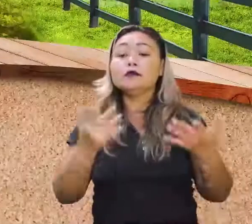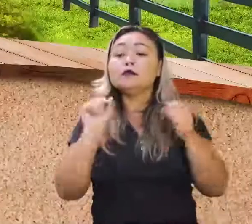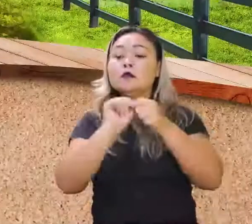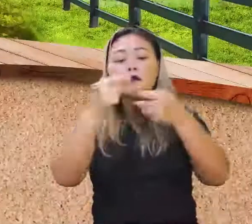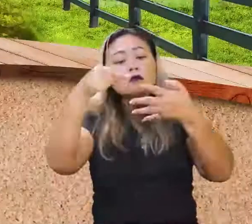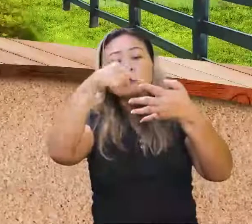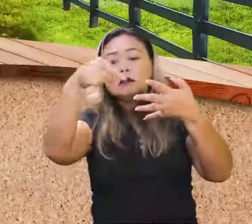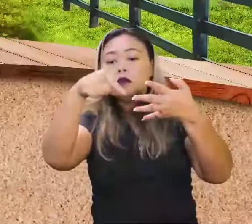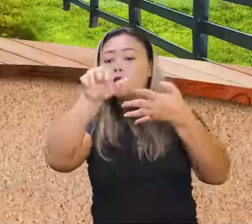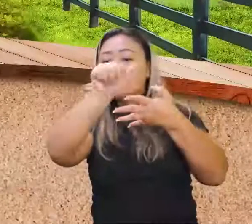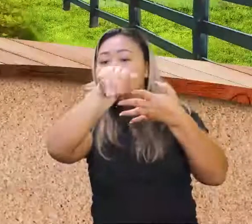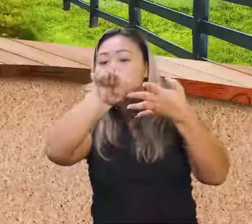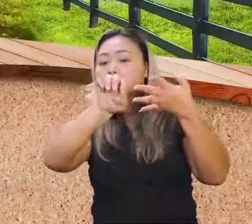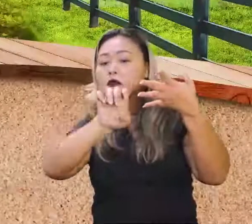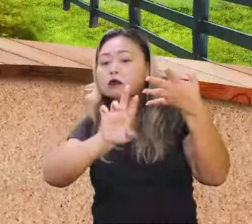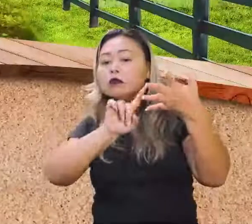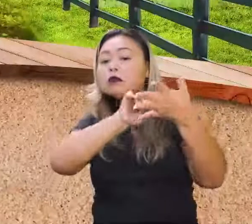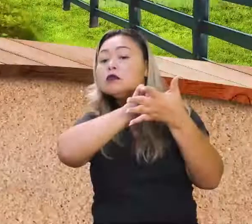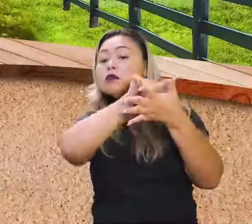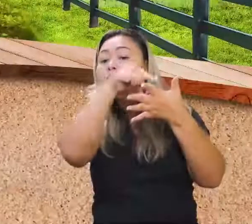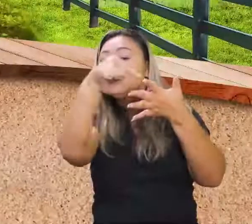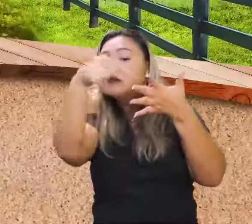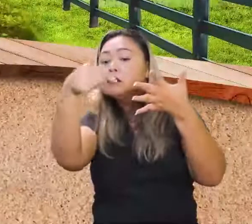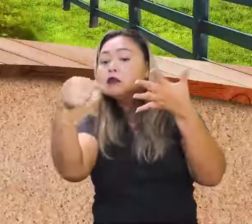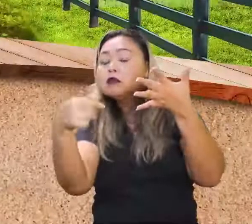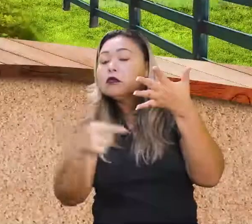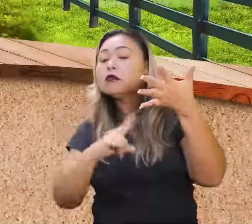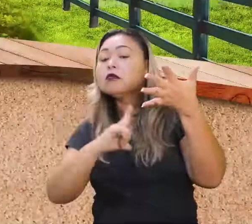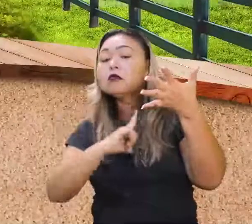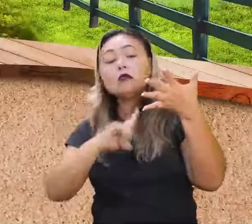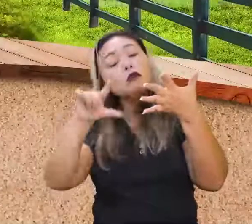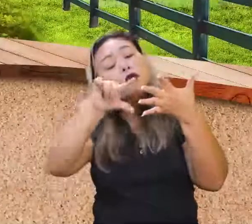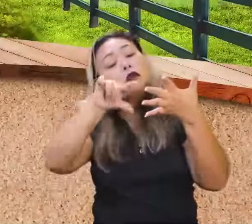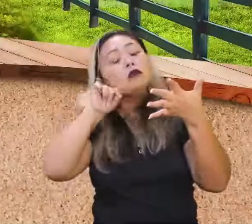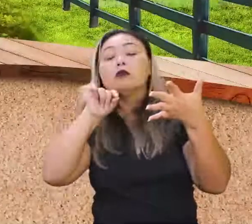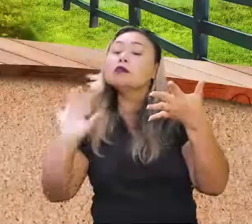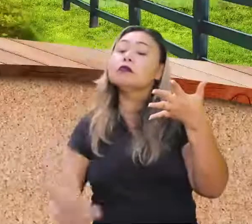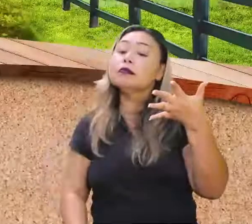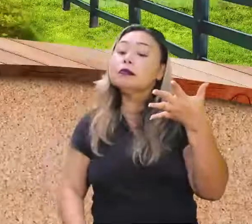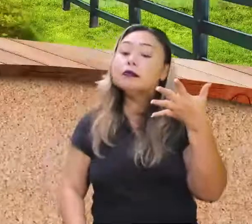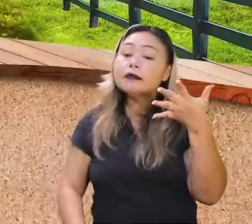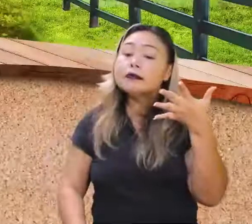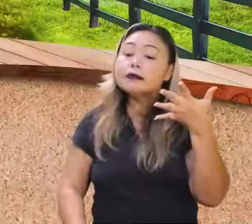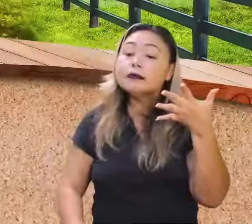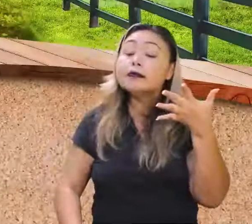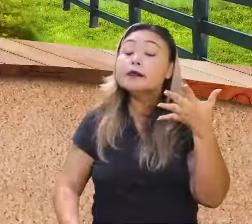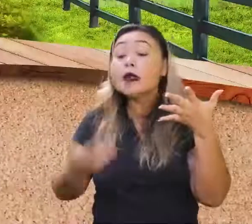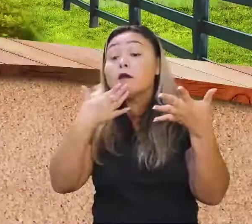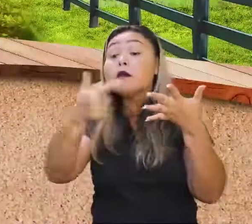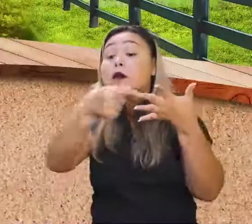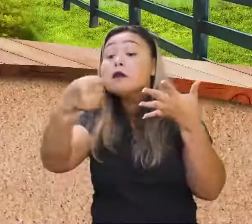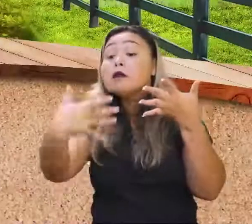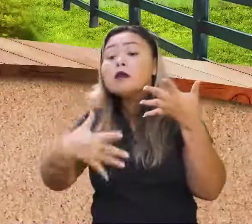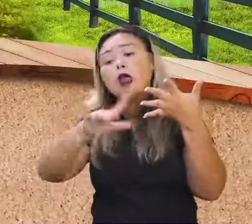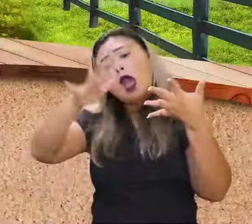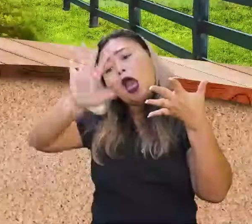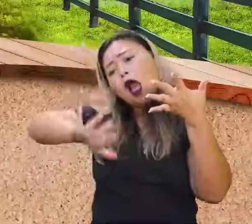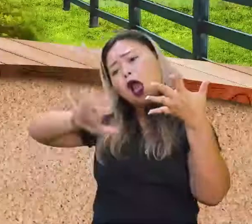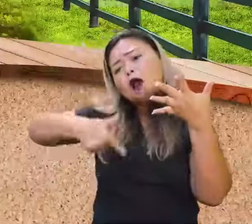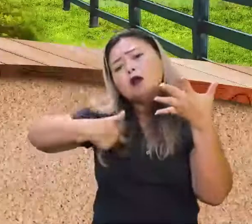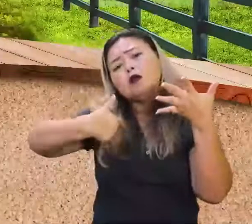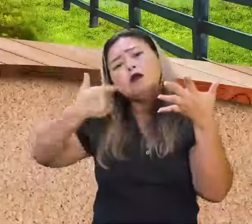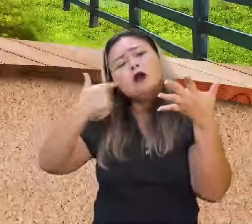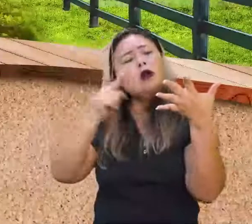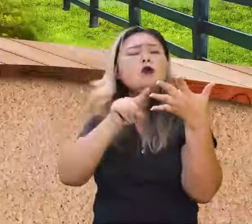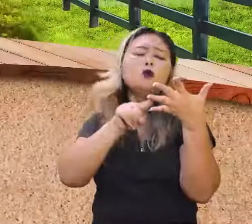questões fechadas. As questões fechadas são questões que a gente tem que escolher uma das alternativas. Na hora de explicar, às vezes, se